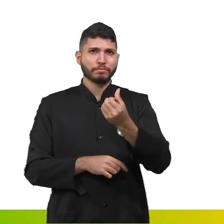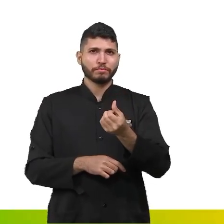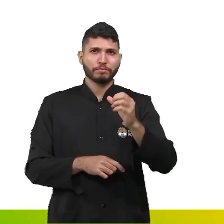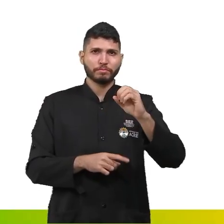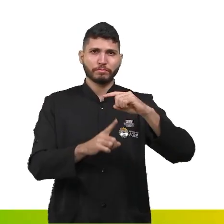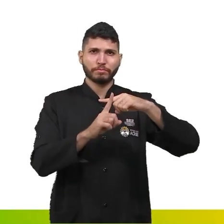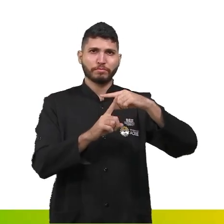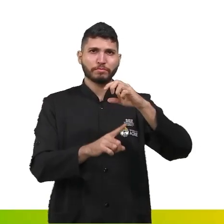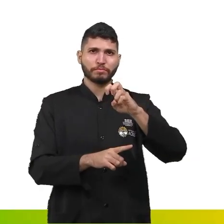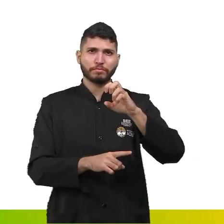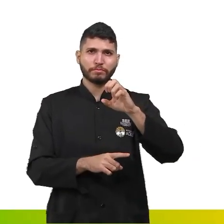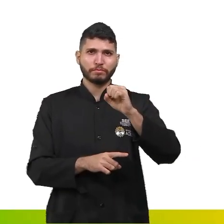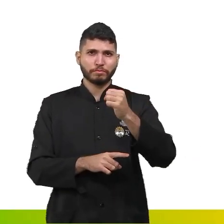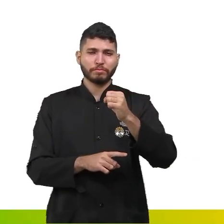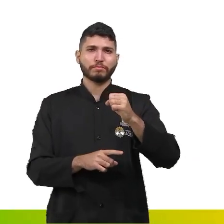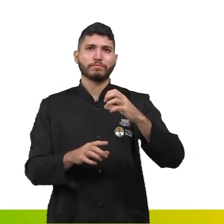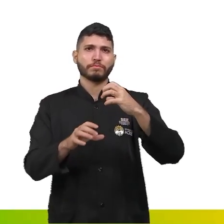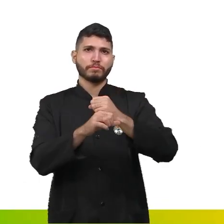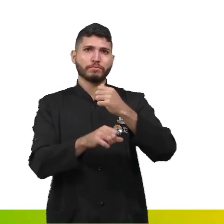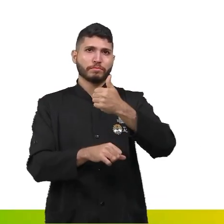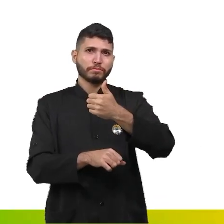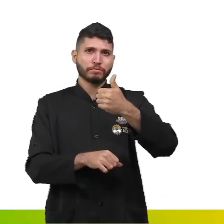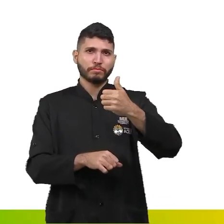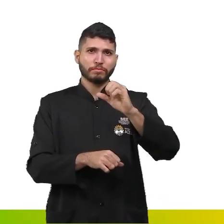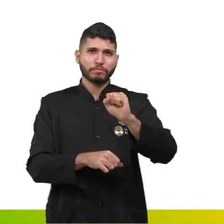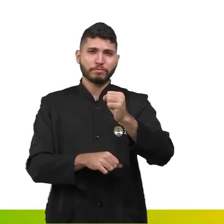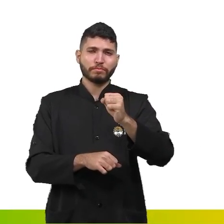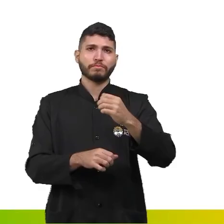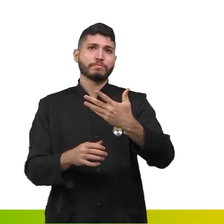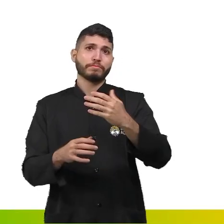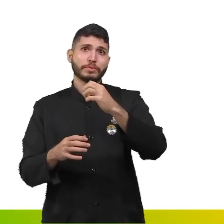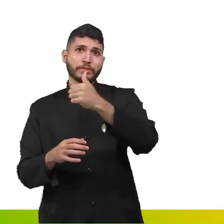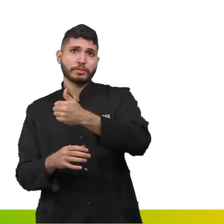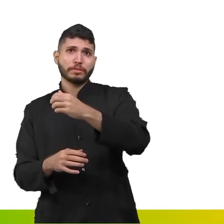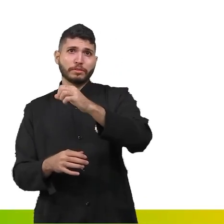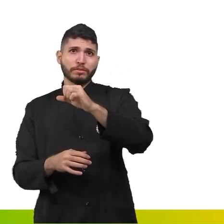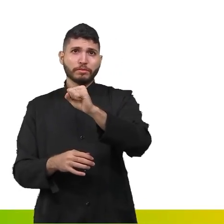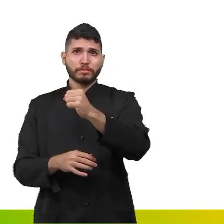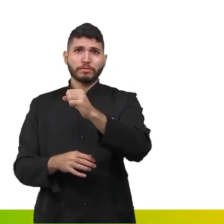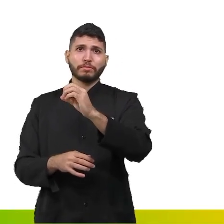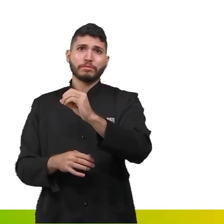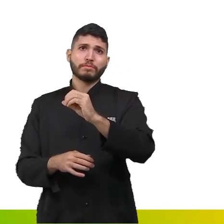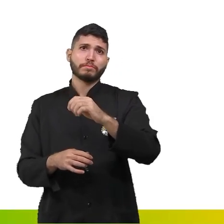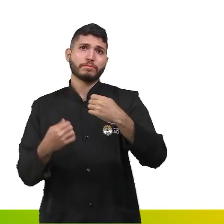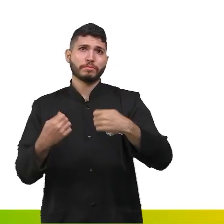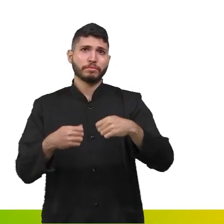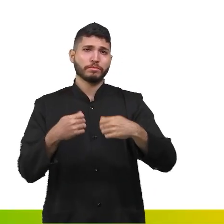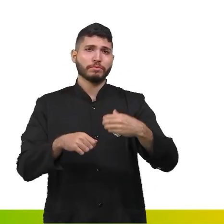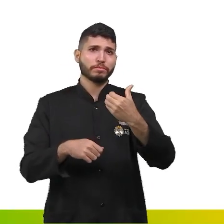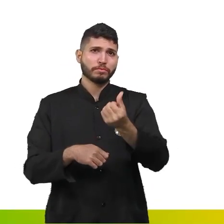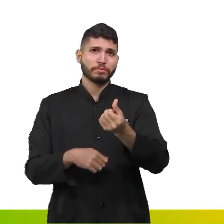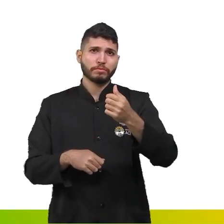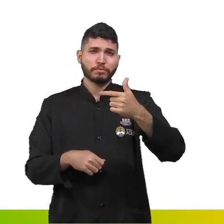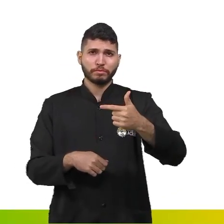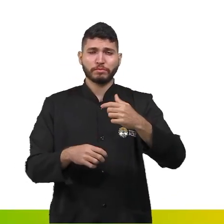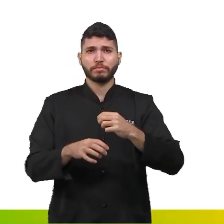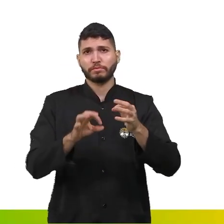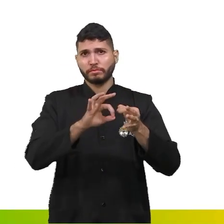ter 118. Para 180, aqui tem que ser 62. Logo, as medidas